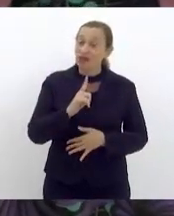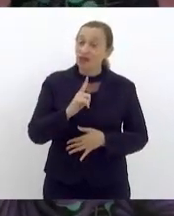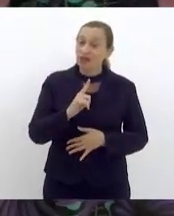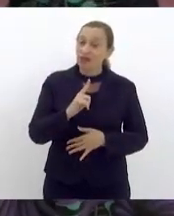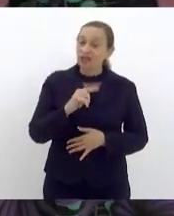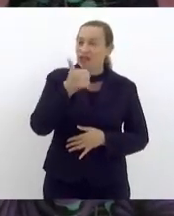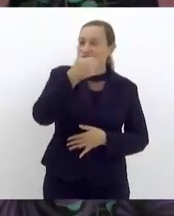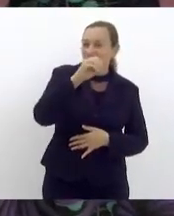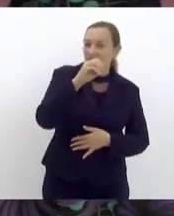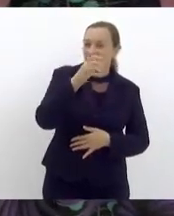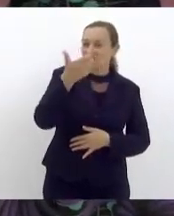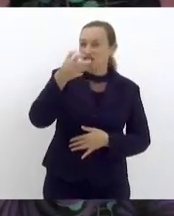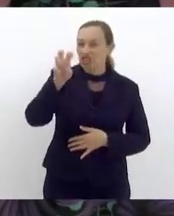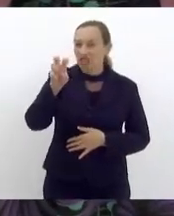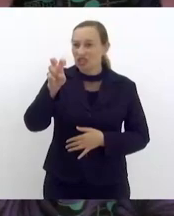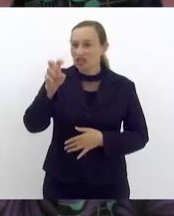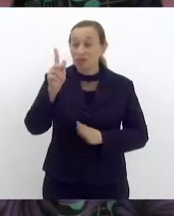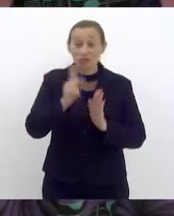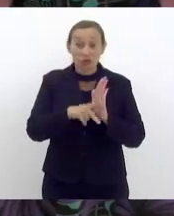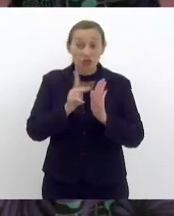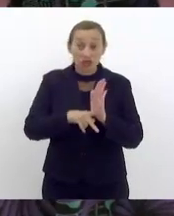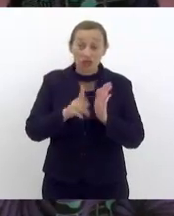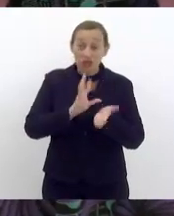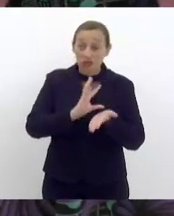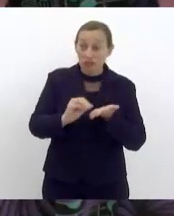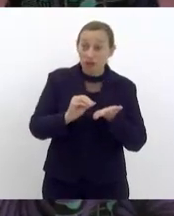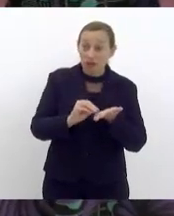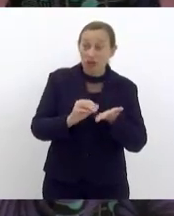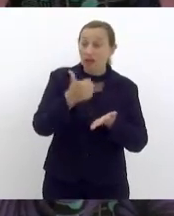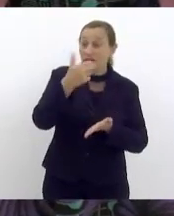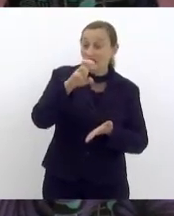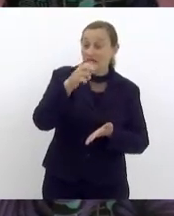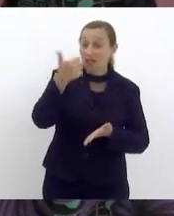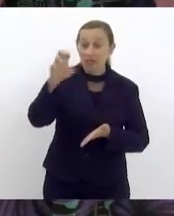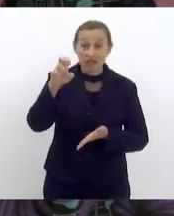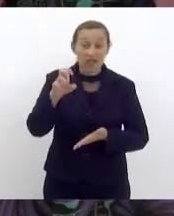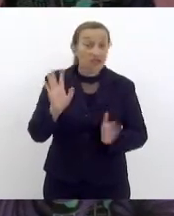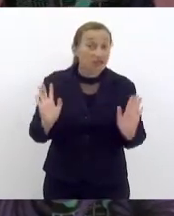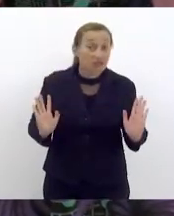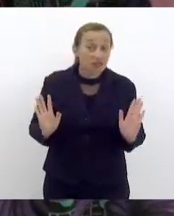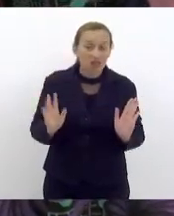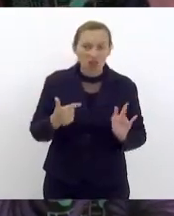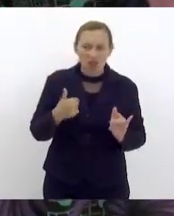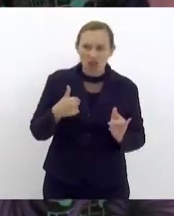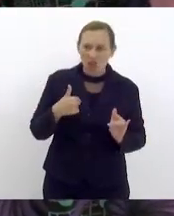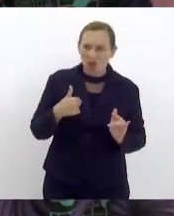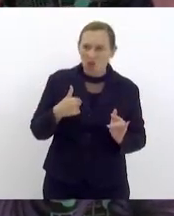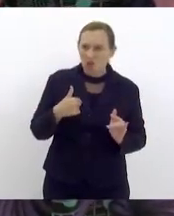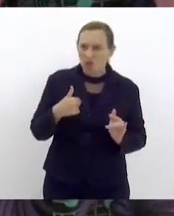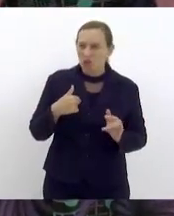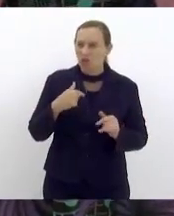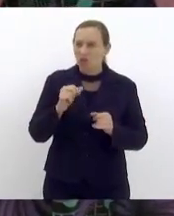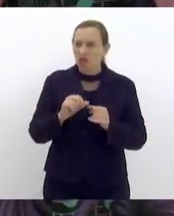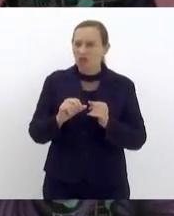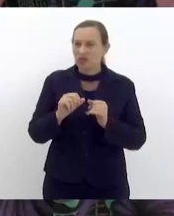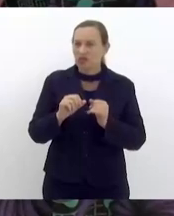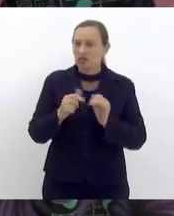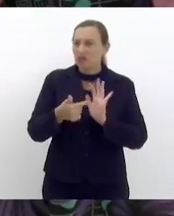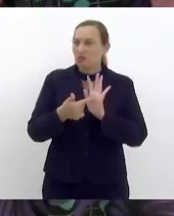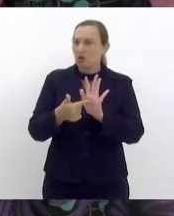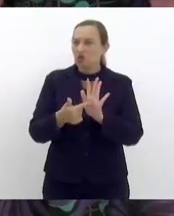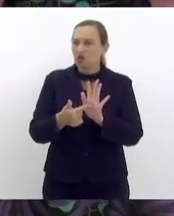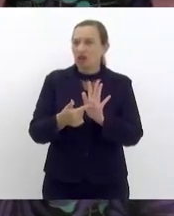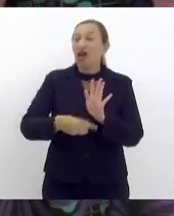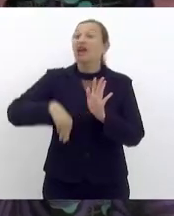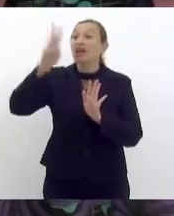10 15 projetos em Pauta 10 15 projetos não você eu que vou fazer a lista e apontar o dedo